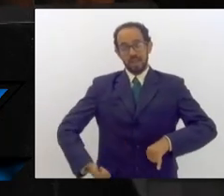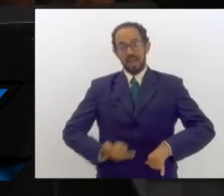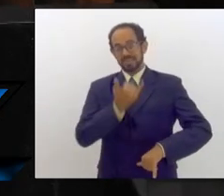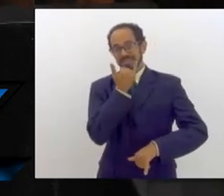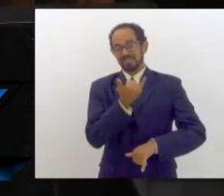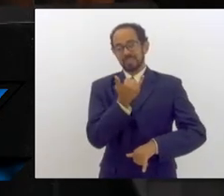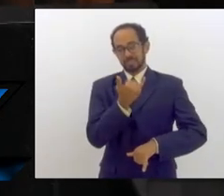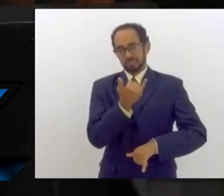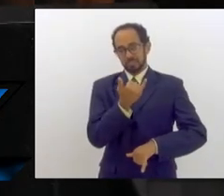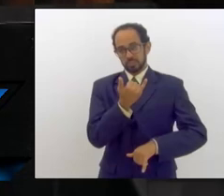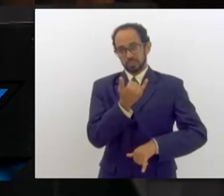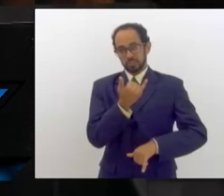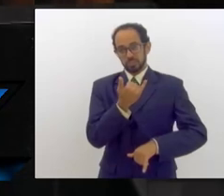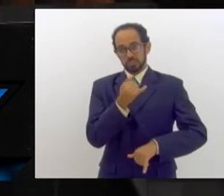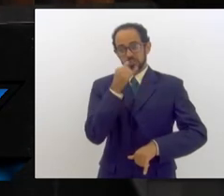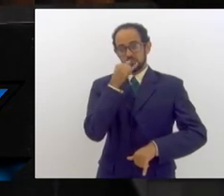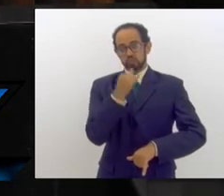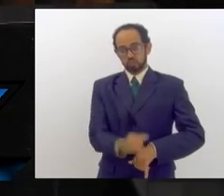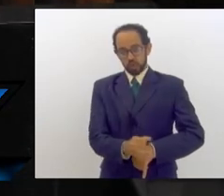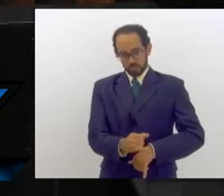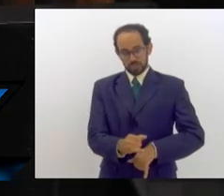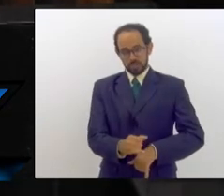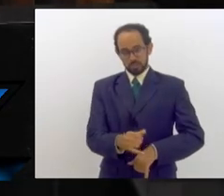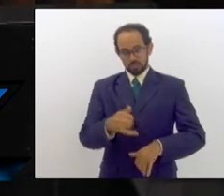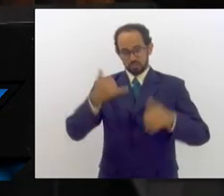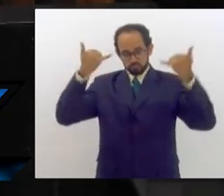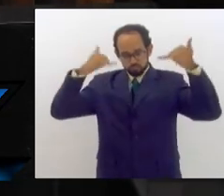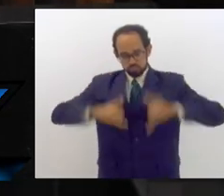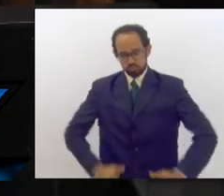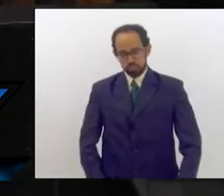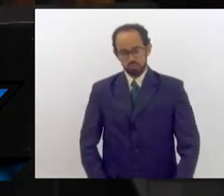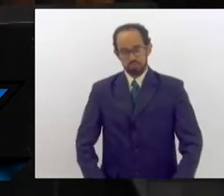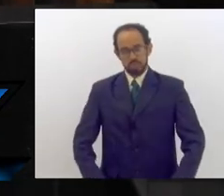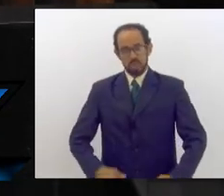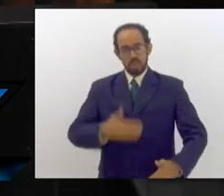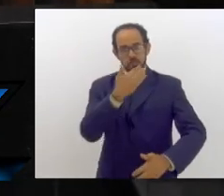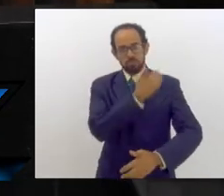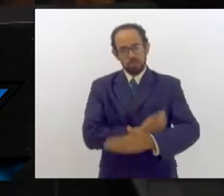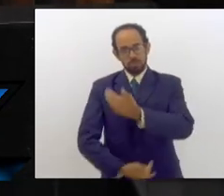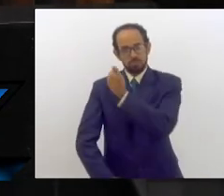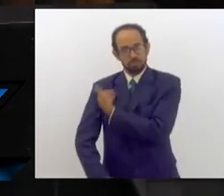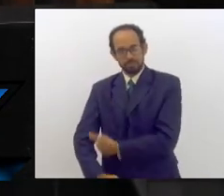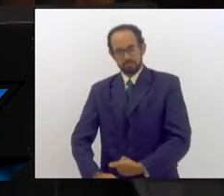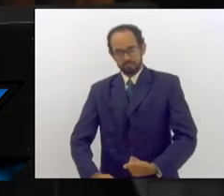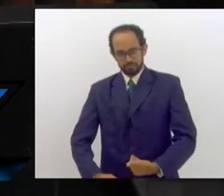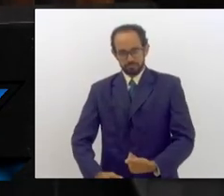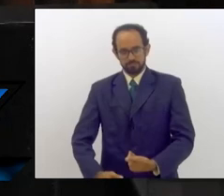uma descarga elétrica e perdeu os dois braços